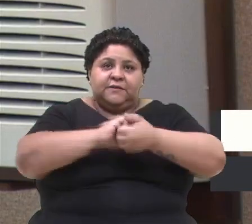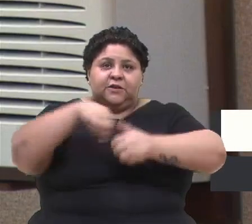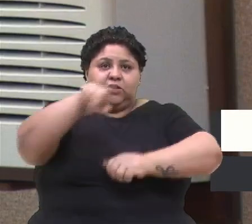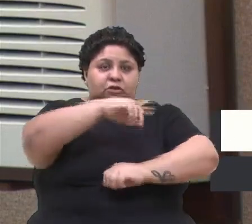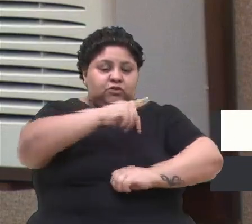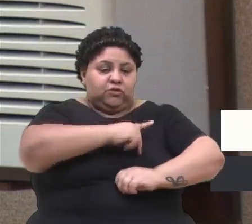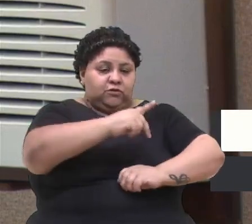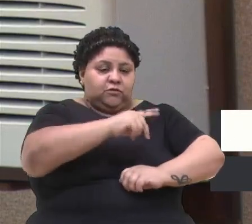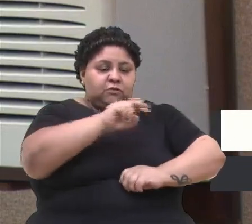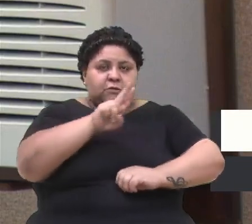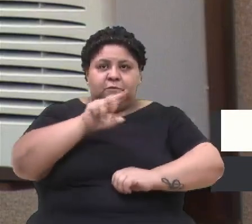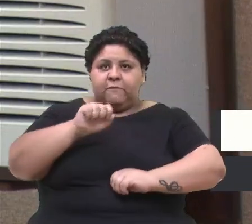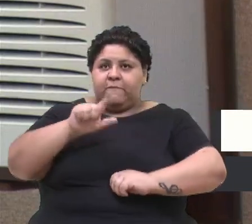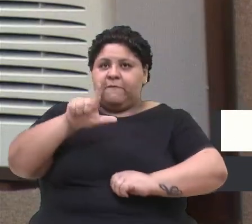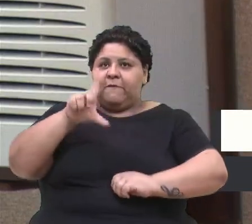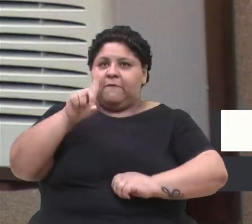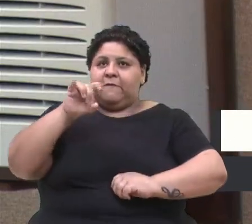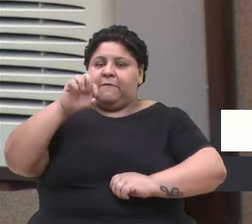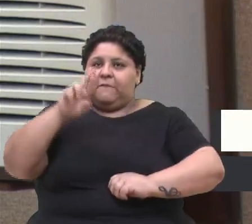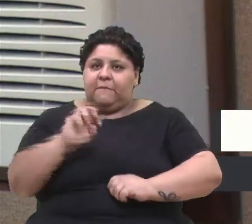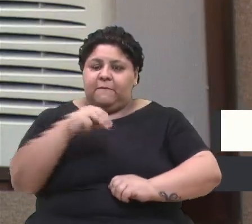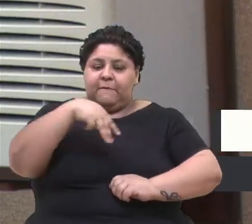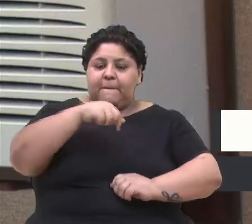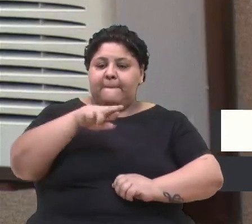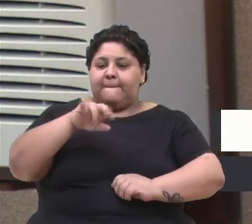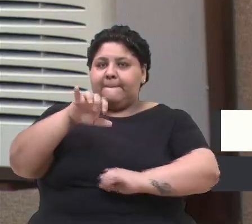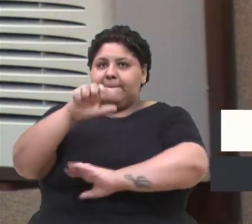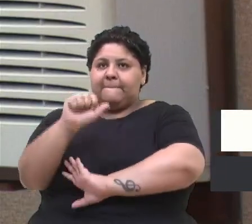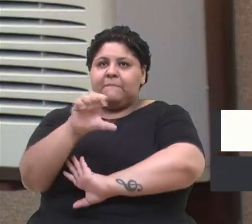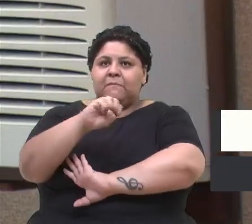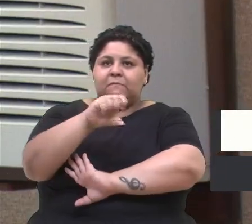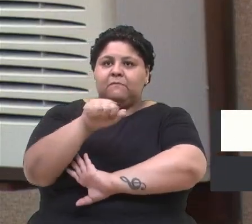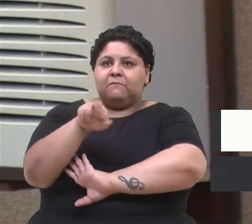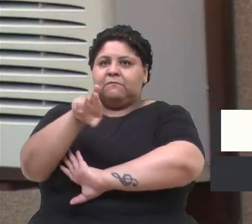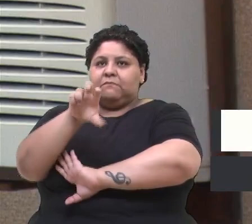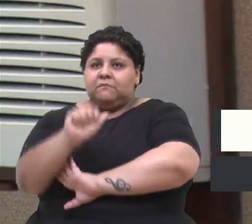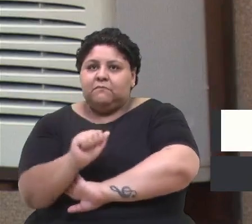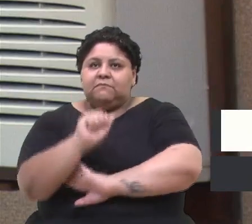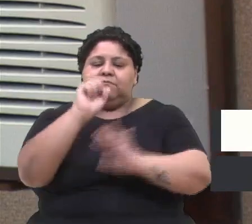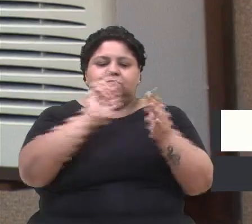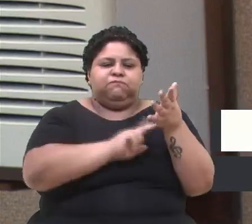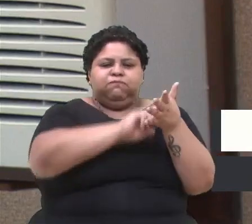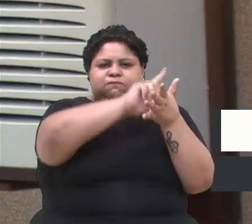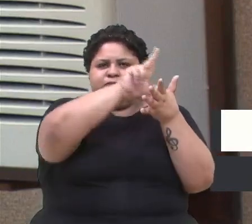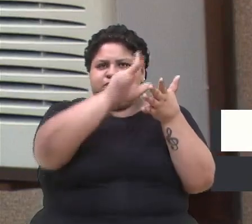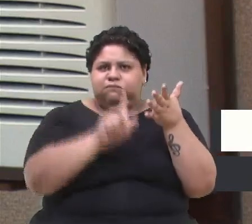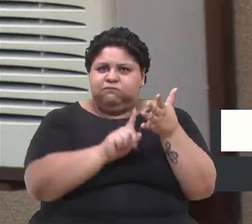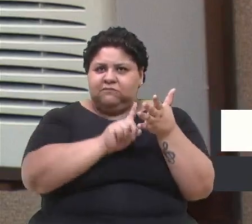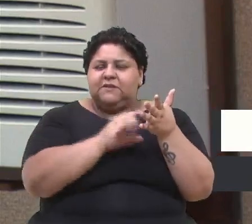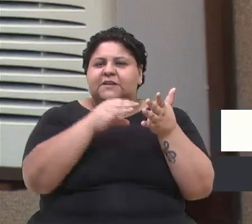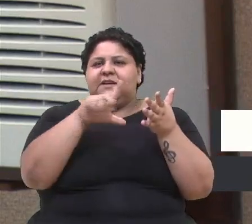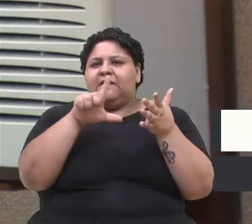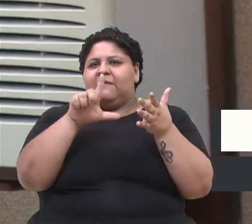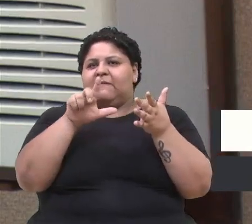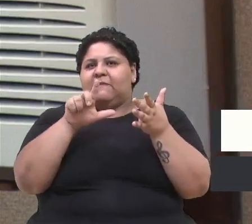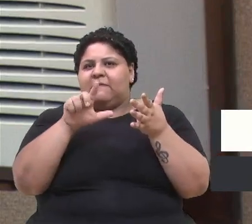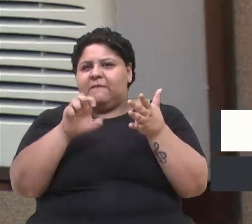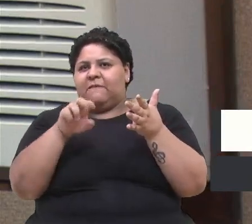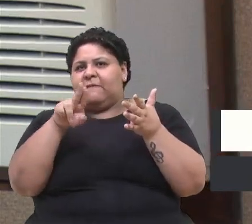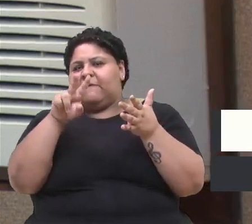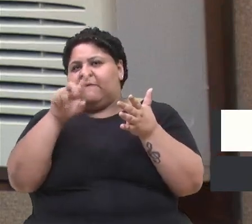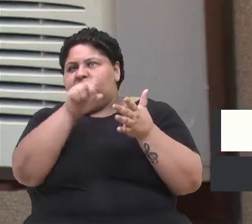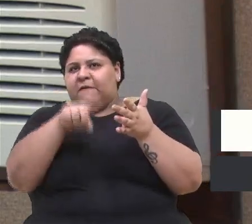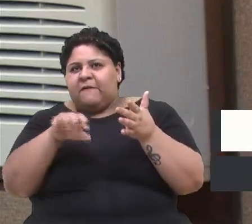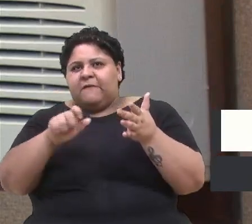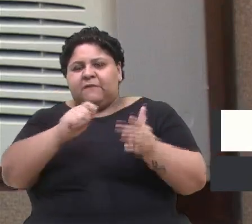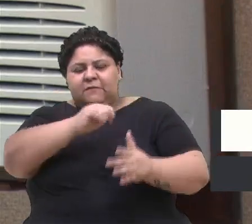presidente, Valdir Walter, Dona Maria Januária, Sara, Escárcia, Ziza, a Dona Cleusa, presidente de honra, Dona Maria,